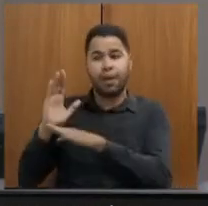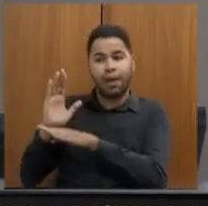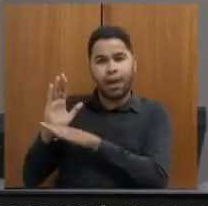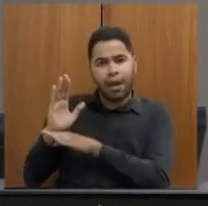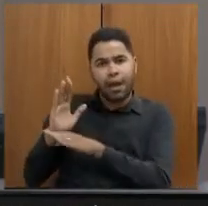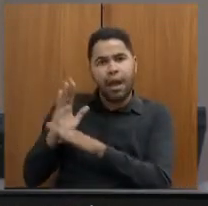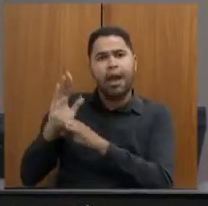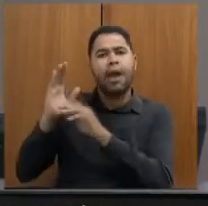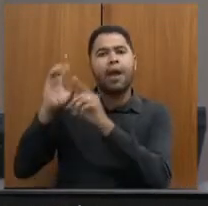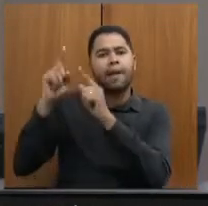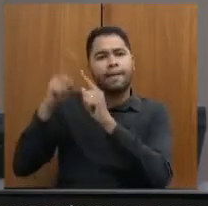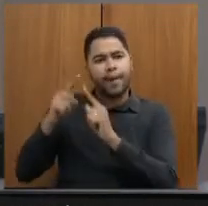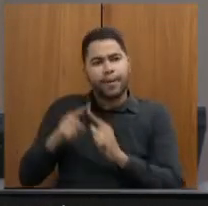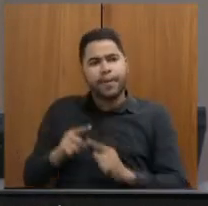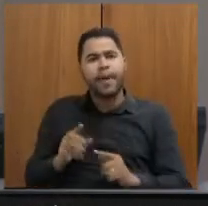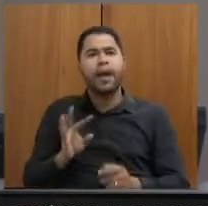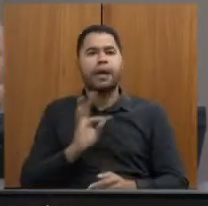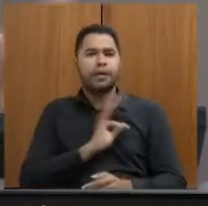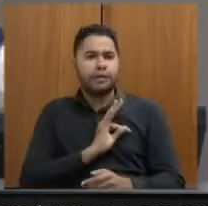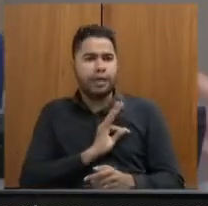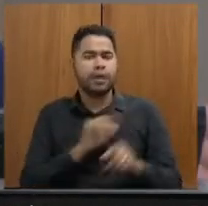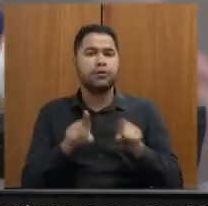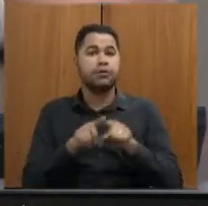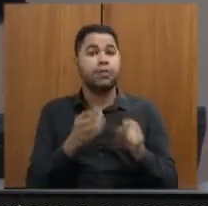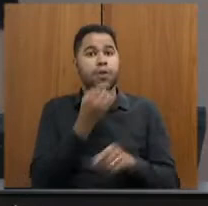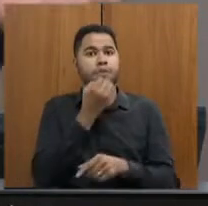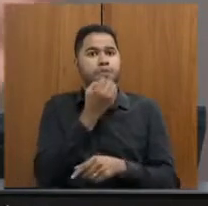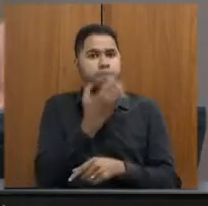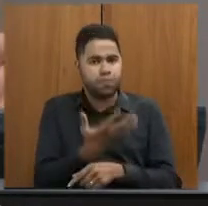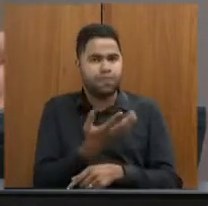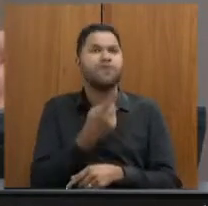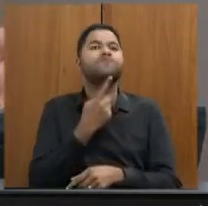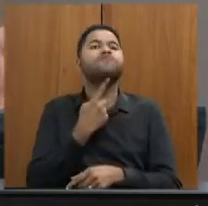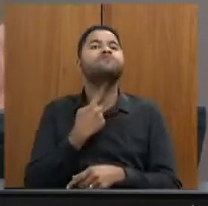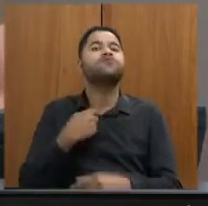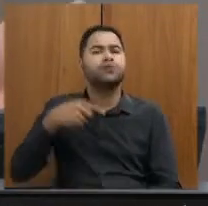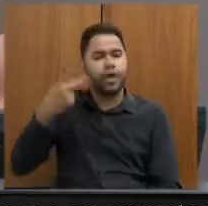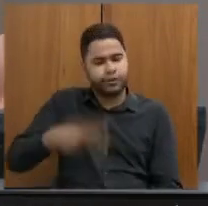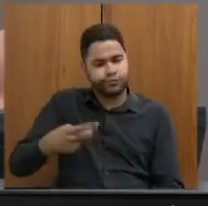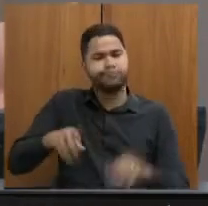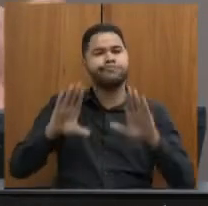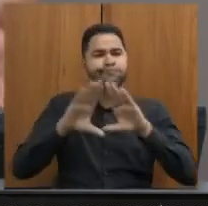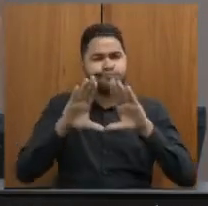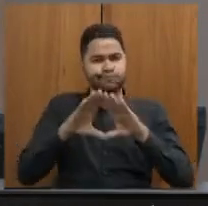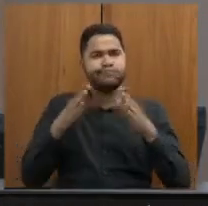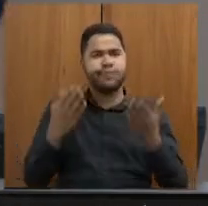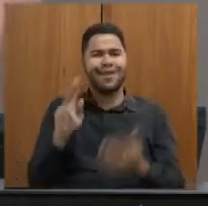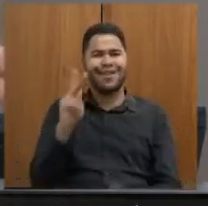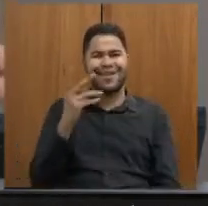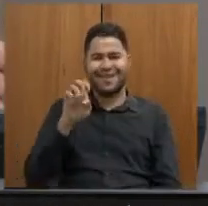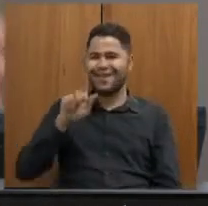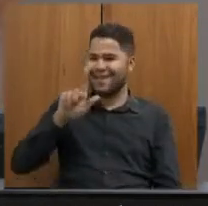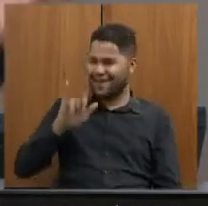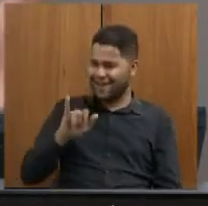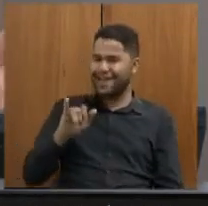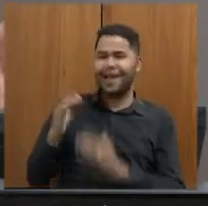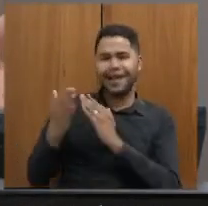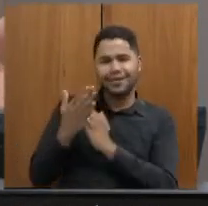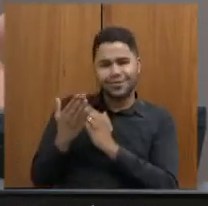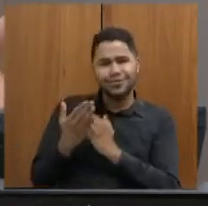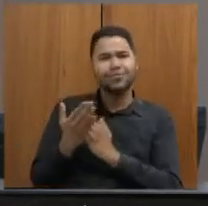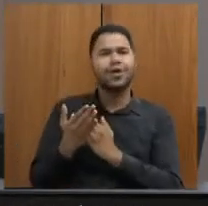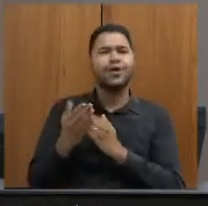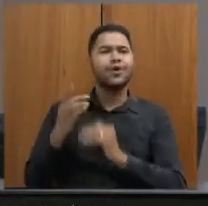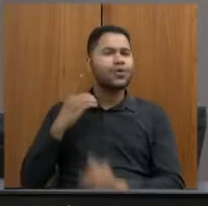técnica por mais que tenhamos é uma boa vontade principalmente dessa casa viu Deputado dele grilo e nos ajudar aqui com os